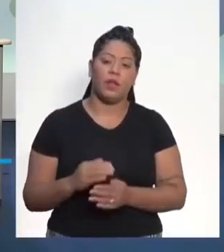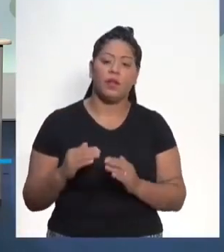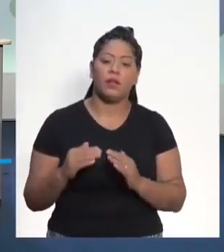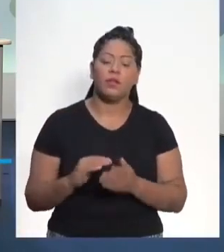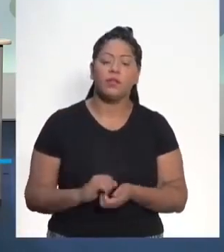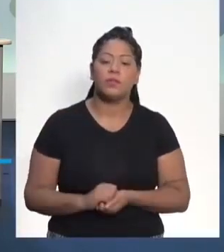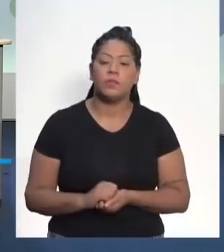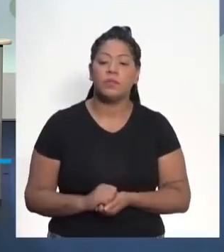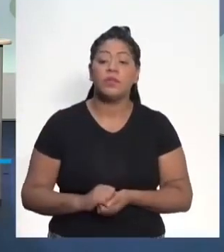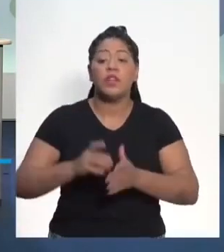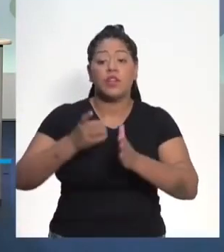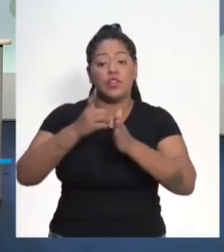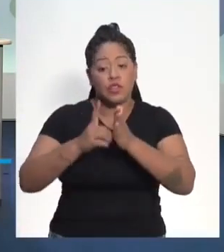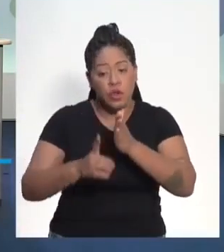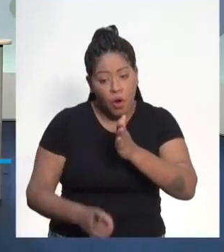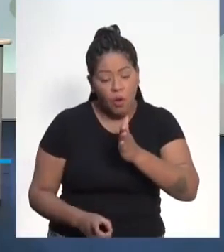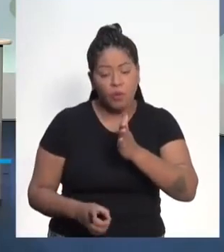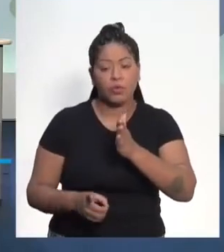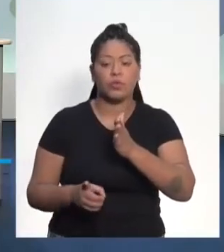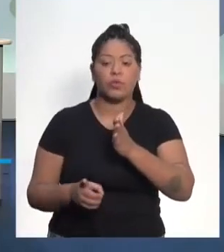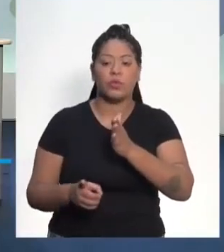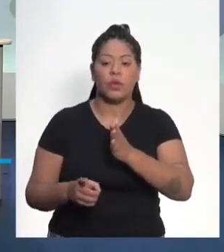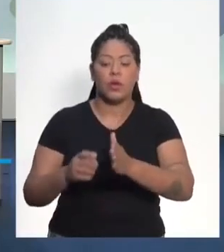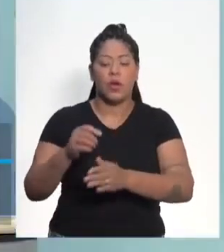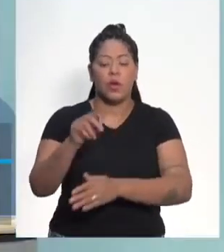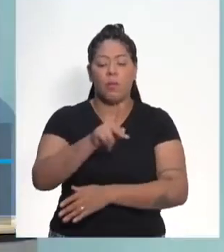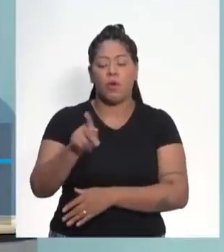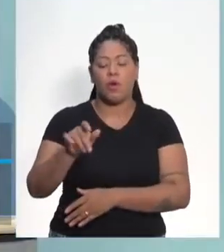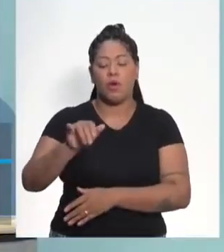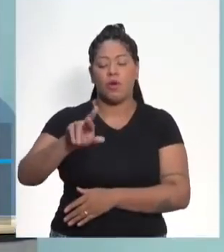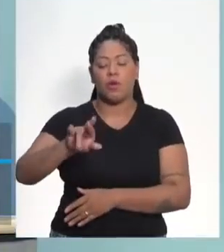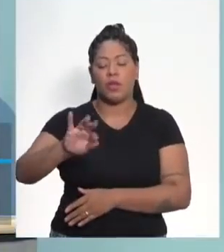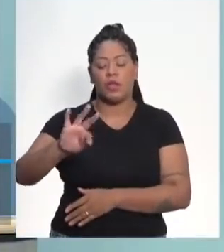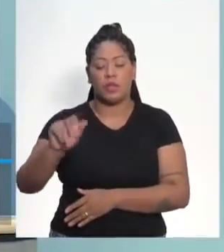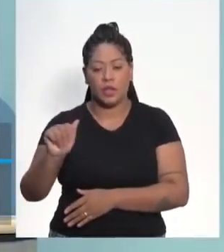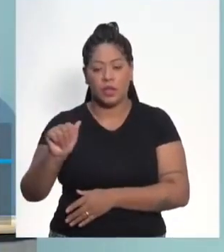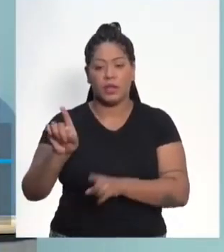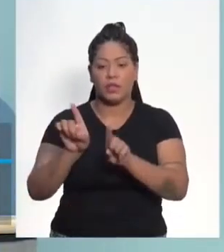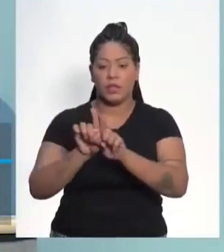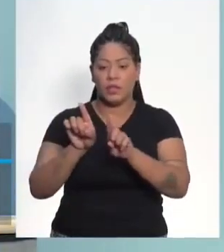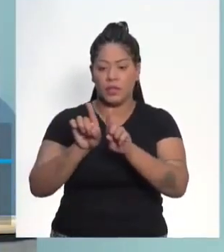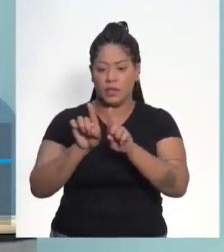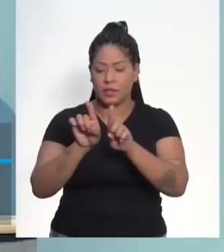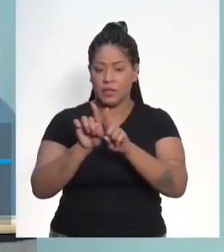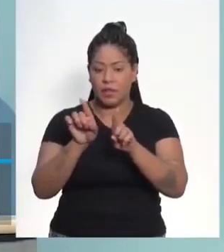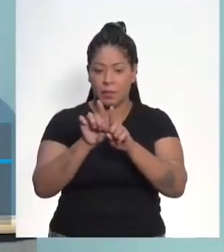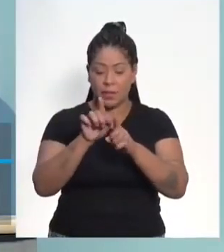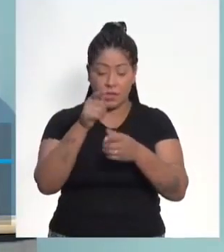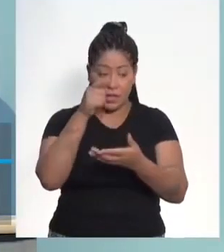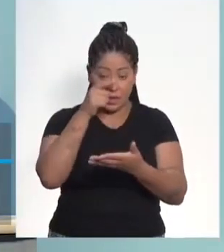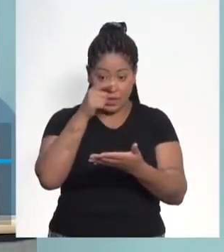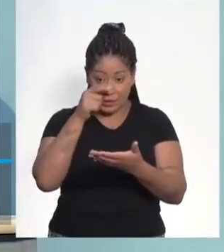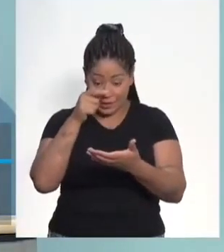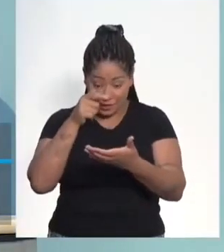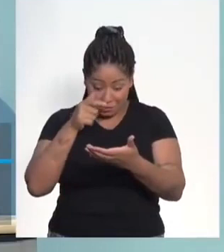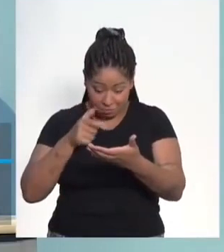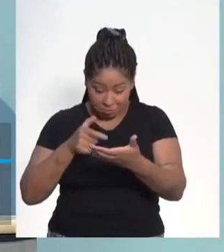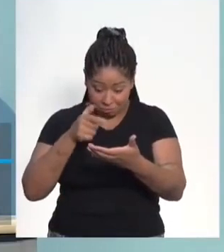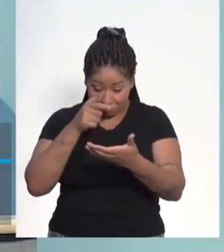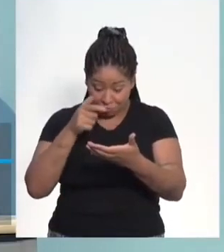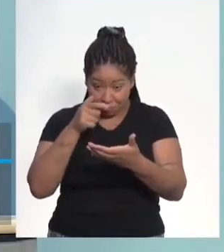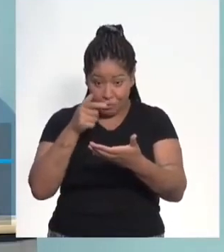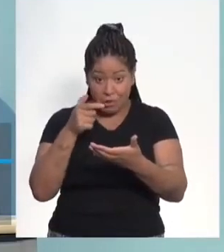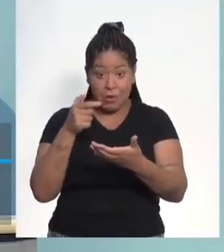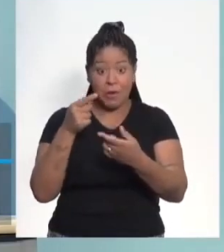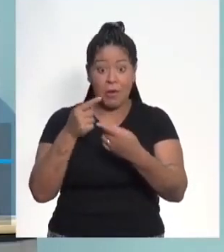Cubatão. Descontos. A Prorita, os alunos dela, pegaram, eles estavam prestando atenção no que eu falei.